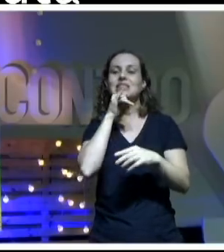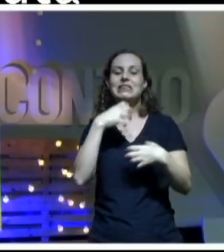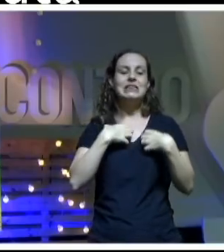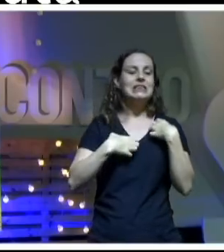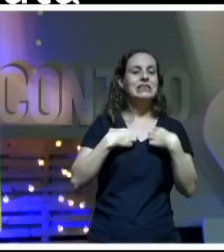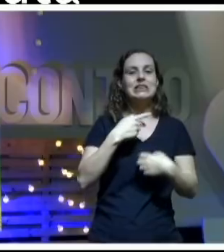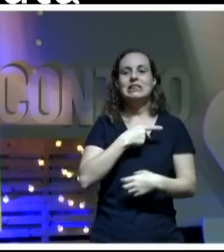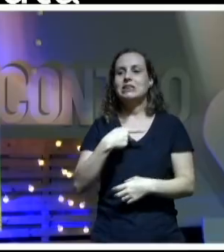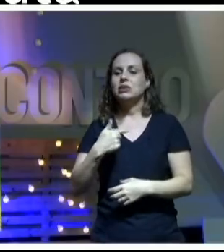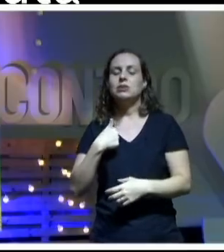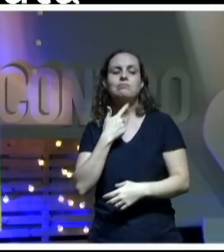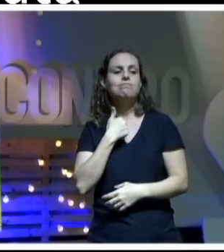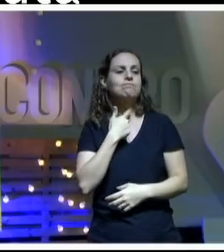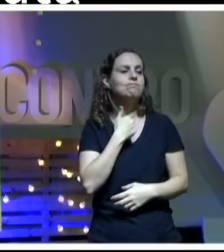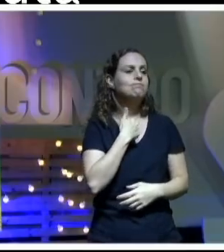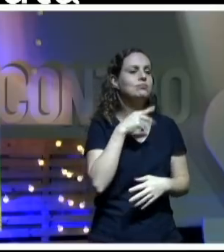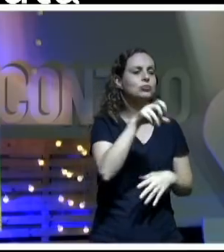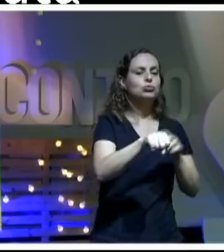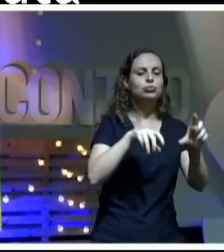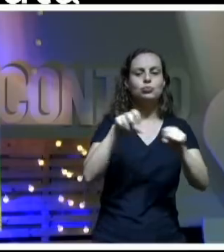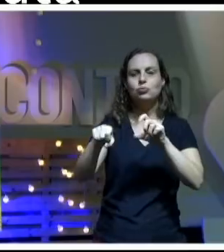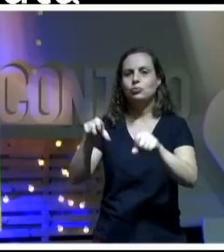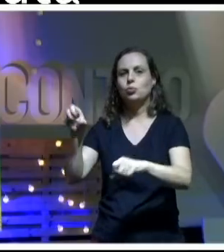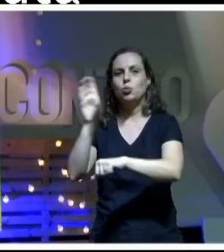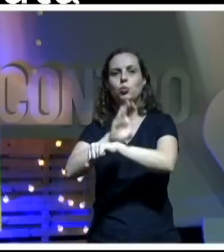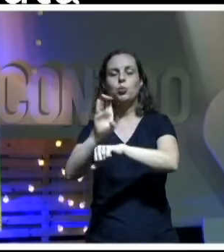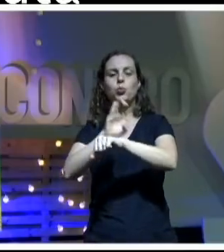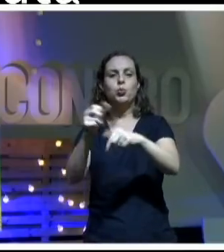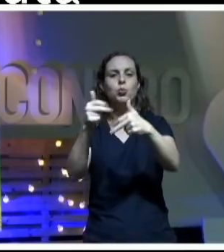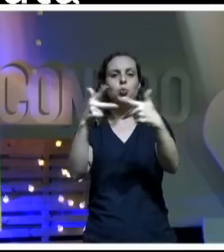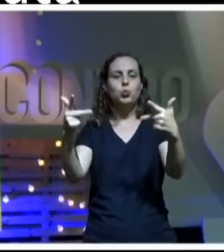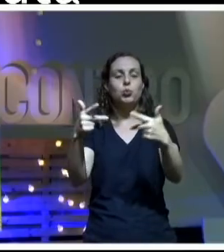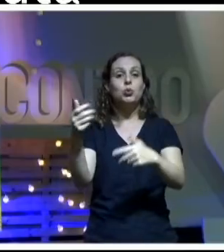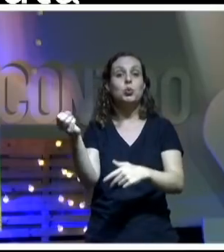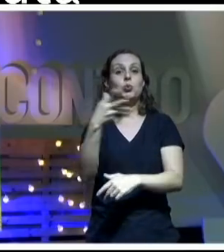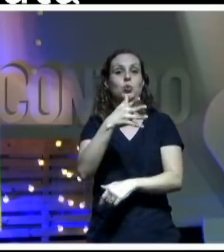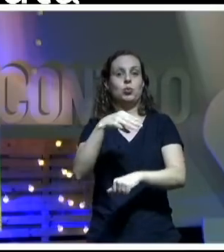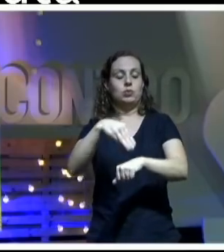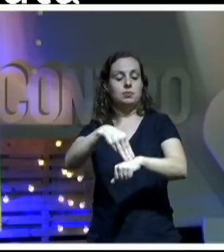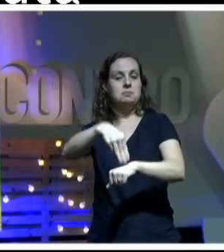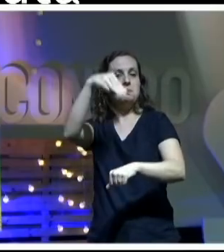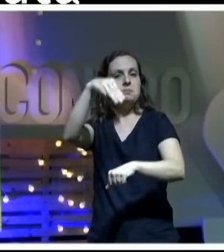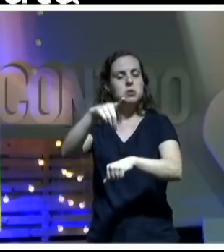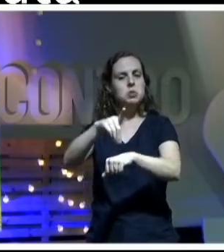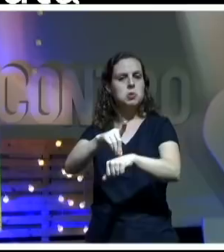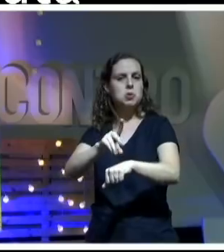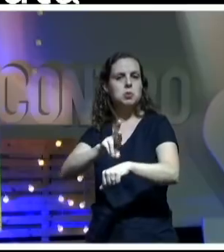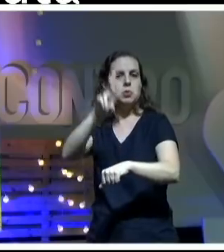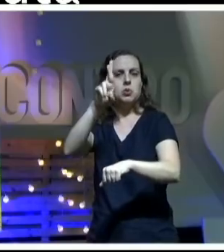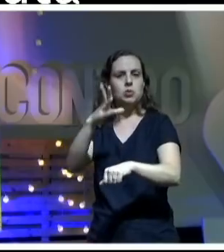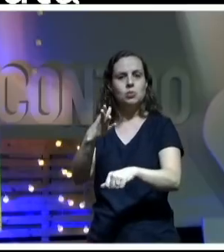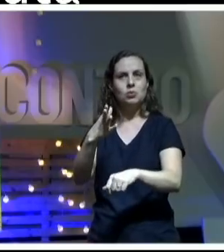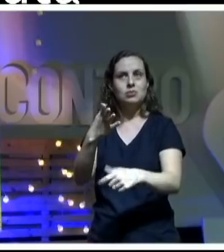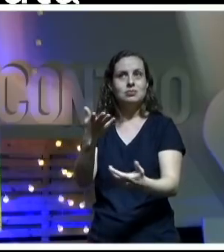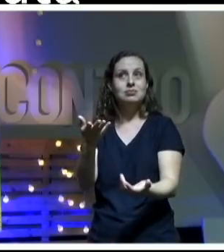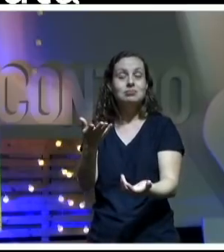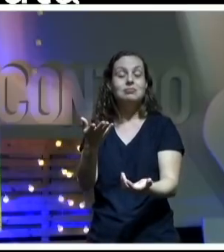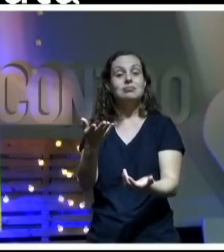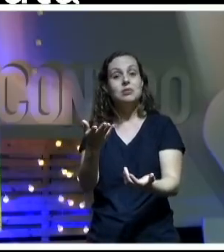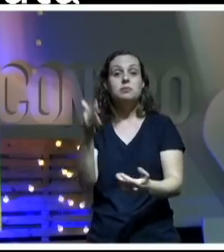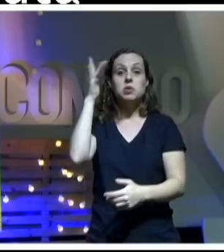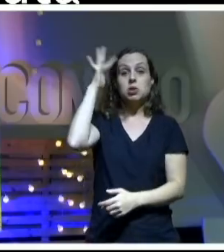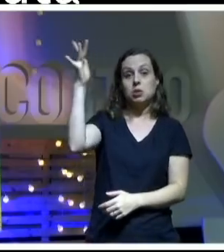e diplomas e outros cursos que o som próprio tá vendo aqui o doutor doutor em divindade pelo